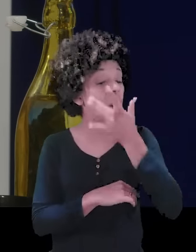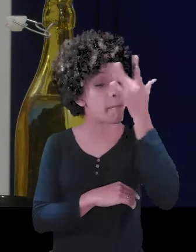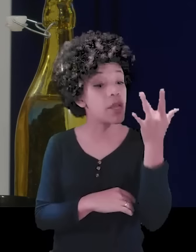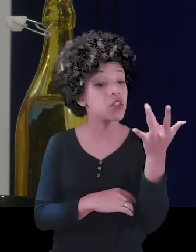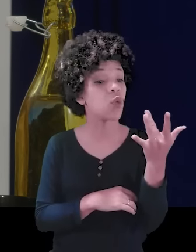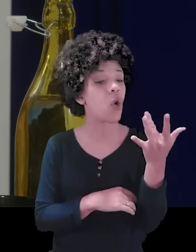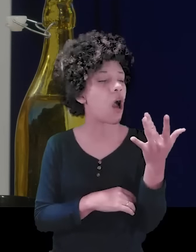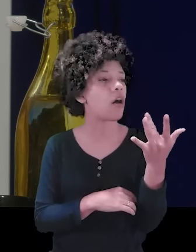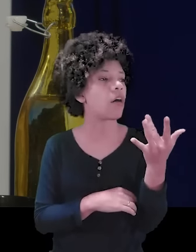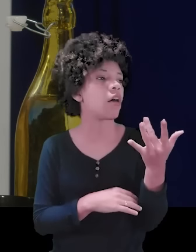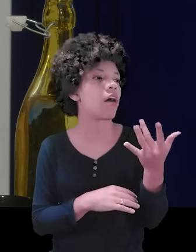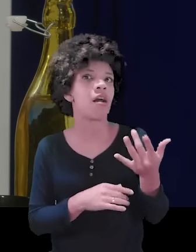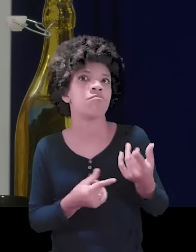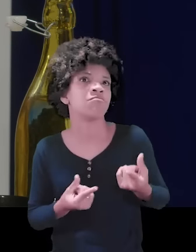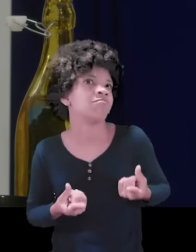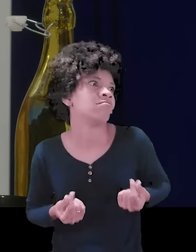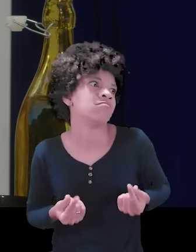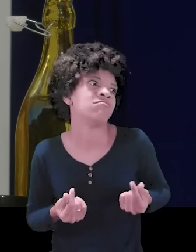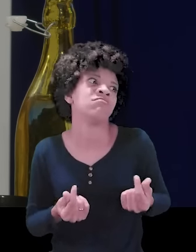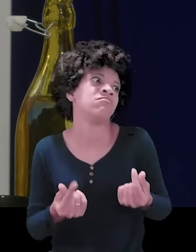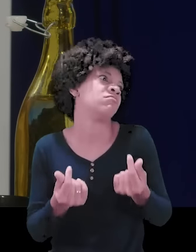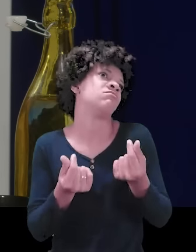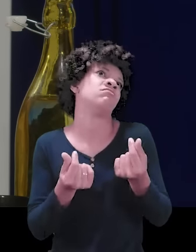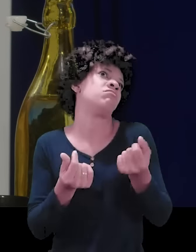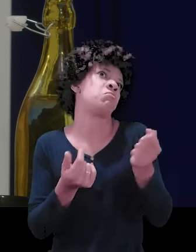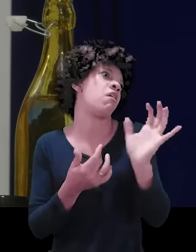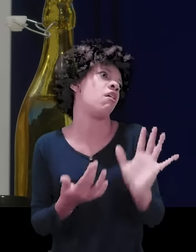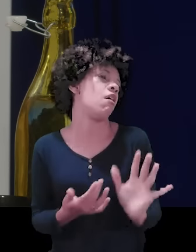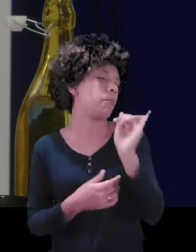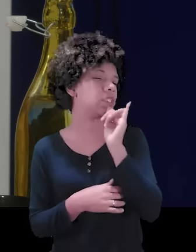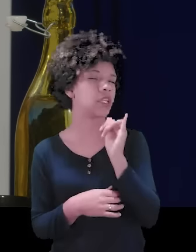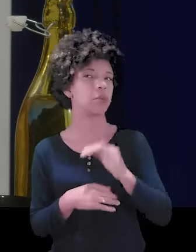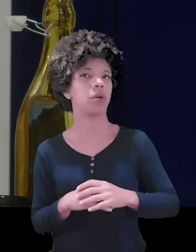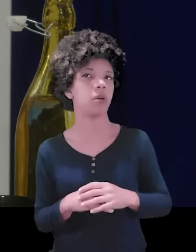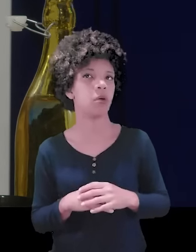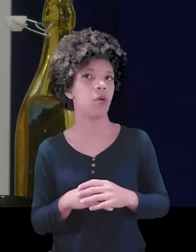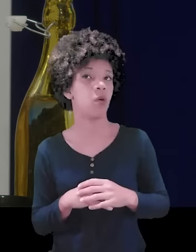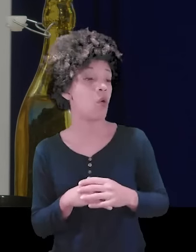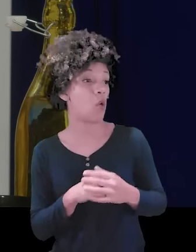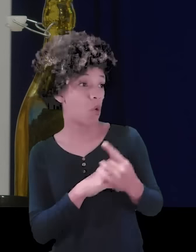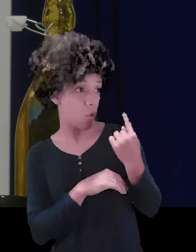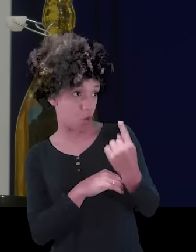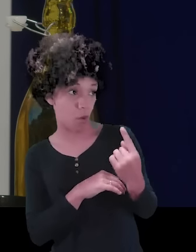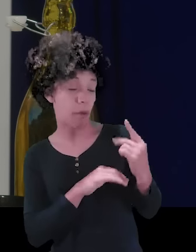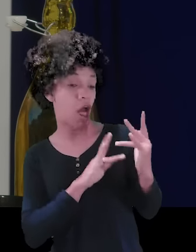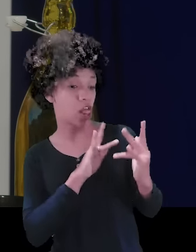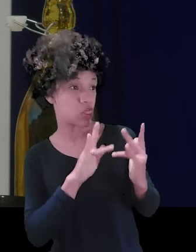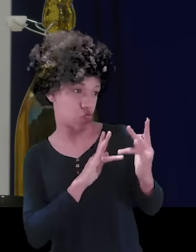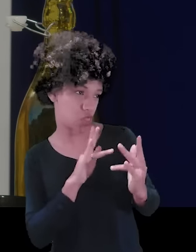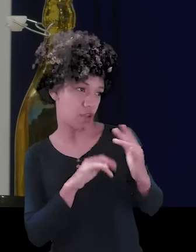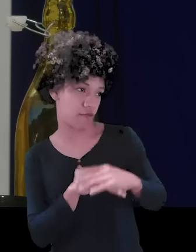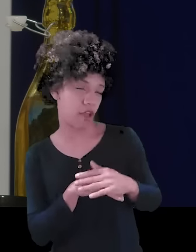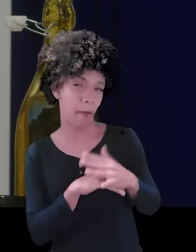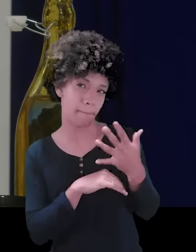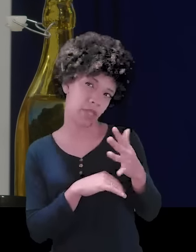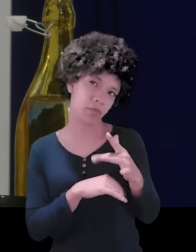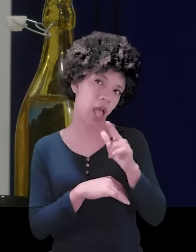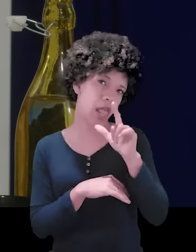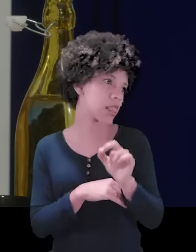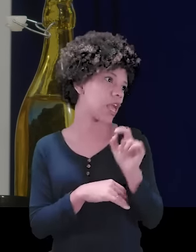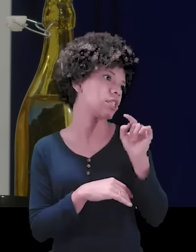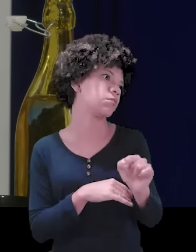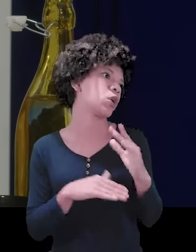pessoa é muita grana é assim por exemplo uma noiva mais ou menos segunda aula